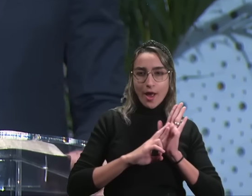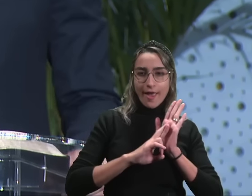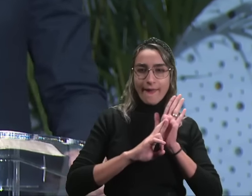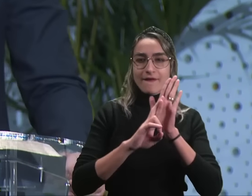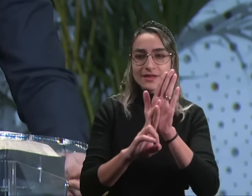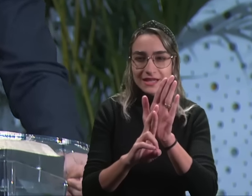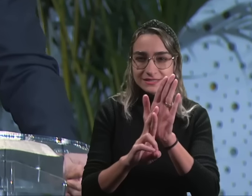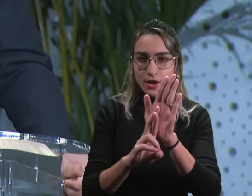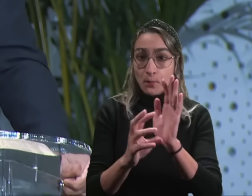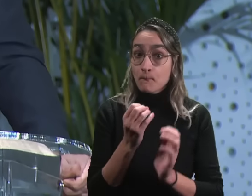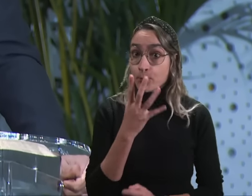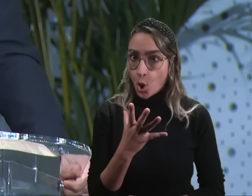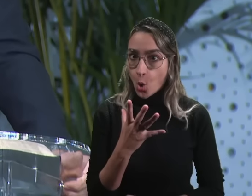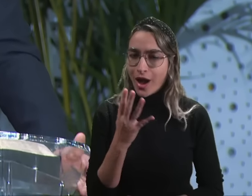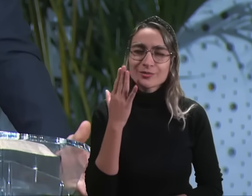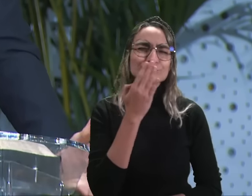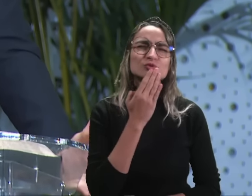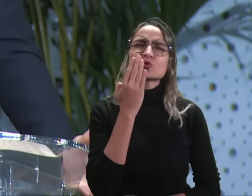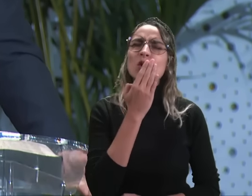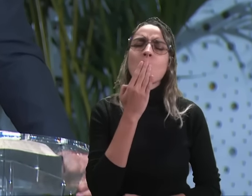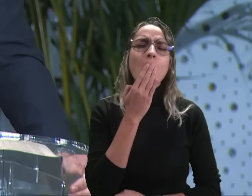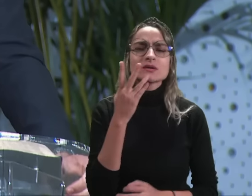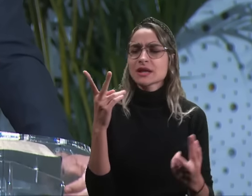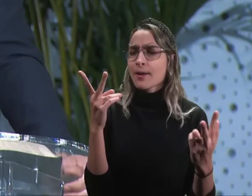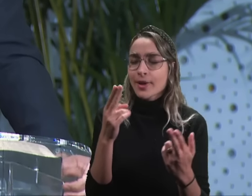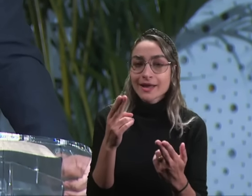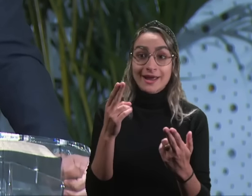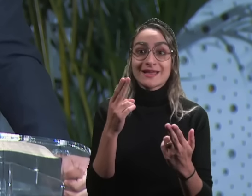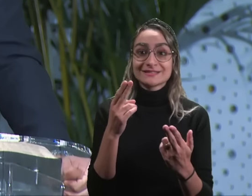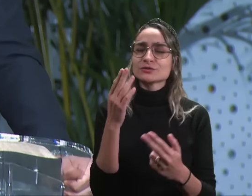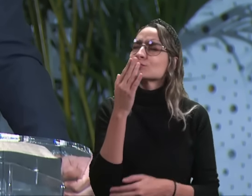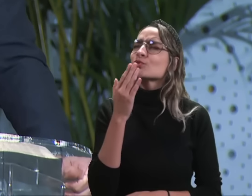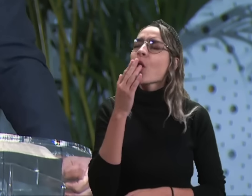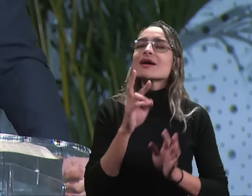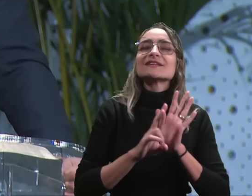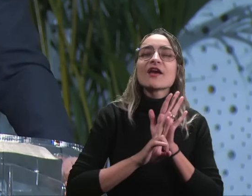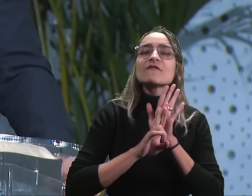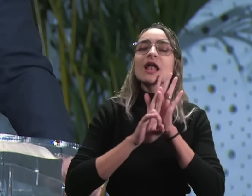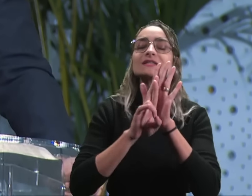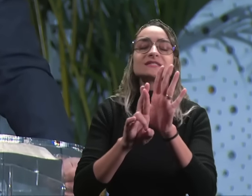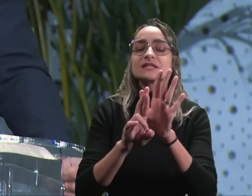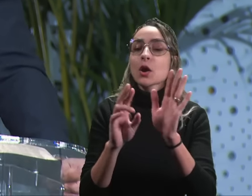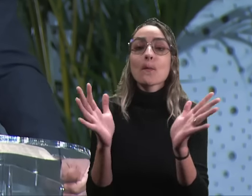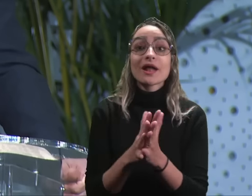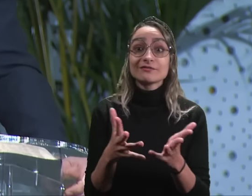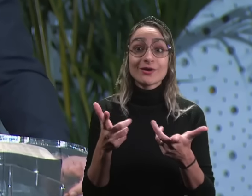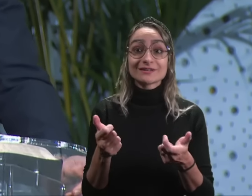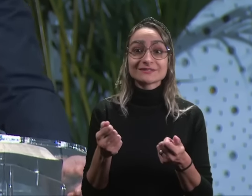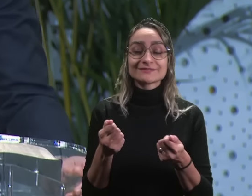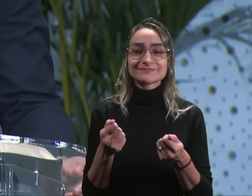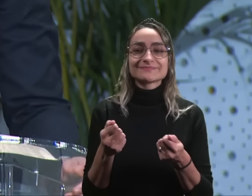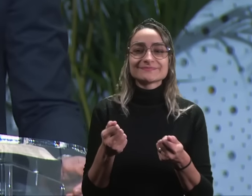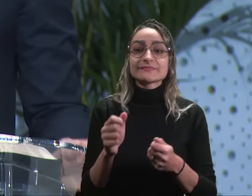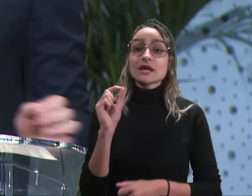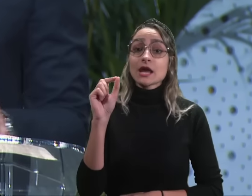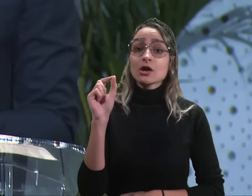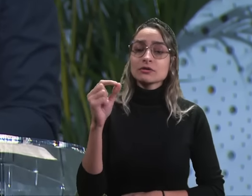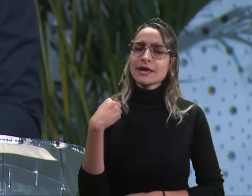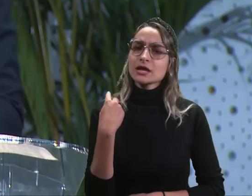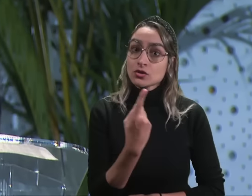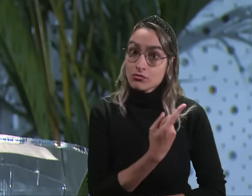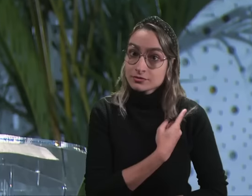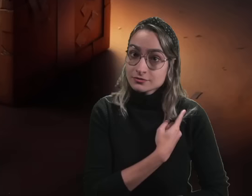Revelação eh uma boa surpresa é o que nós vamos estudar hoje e eu quero